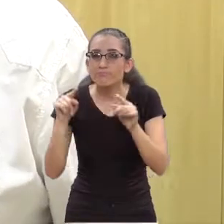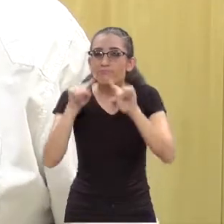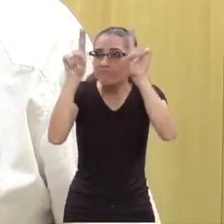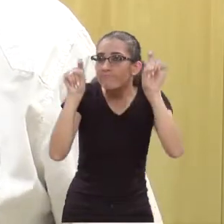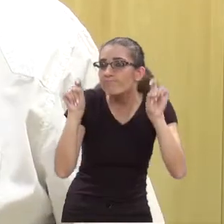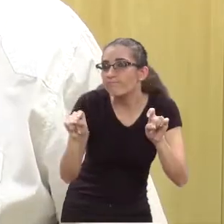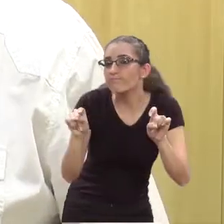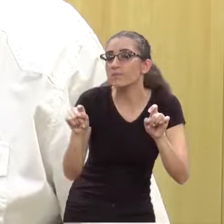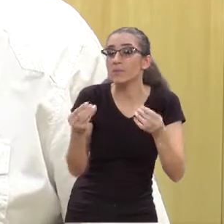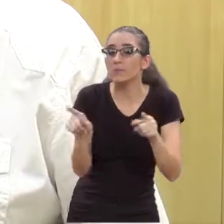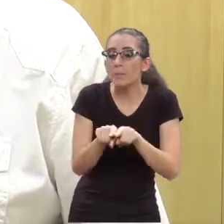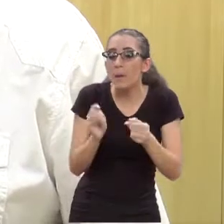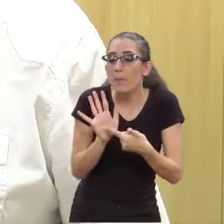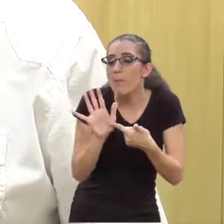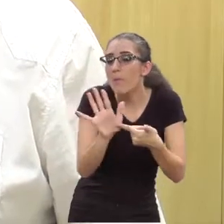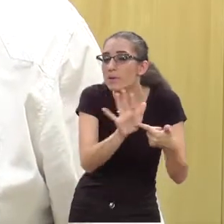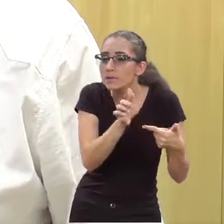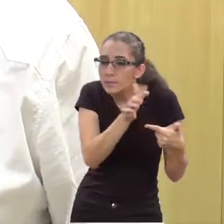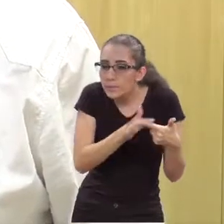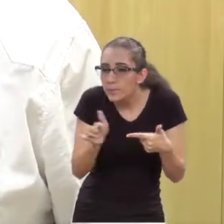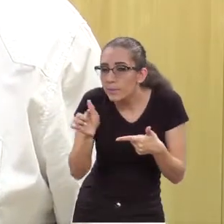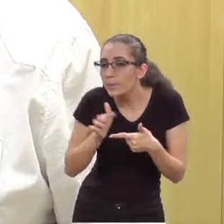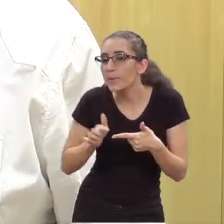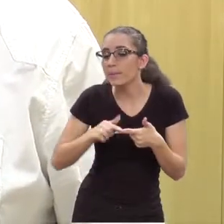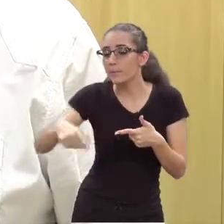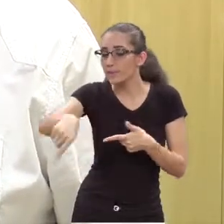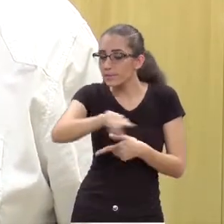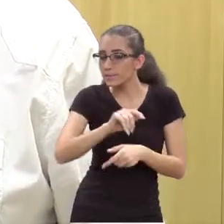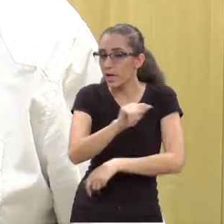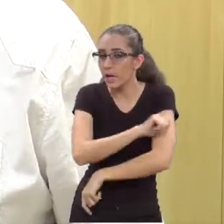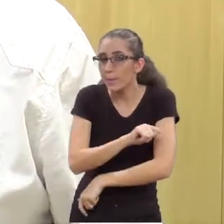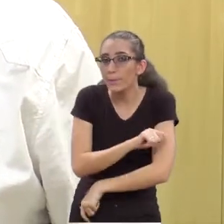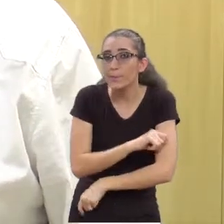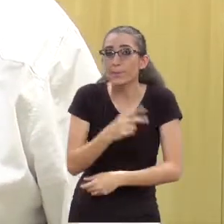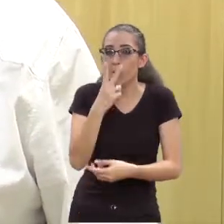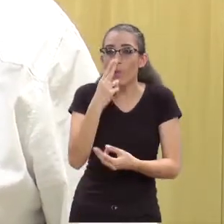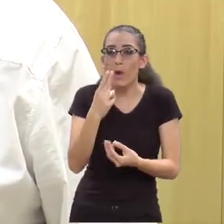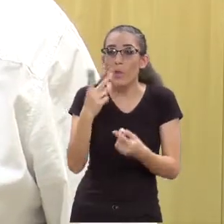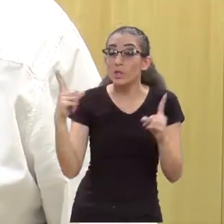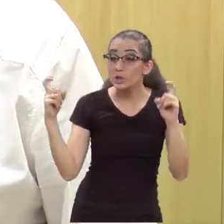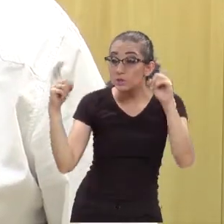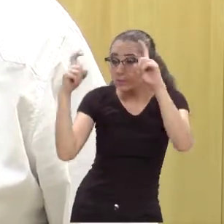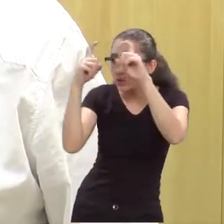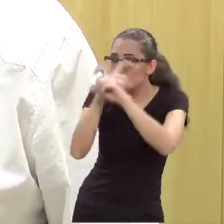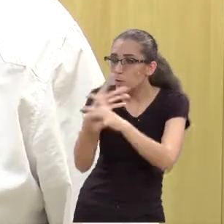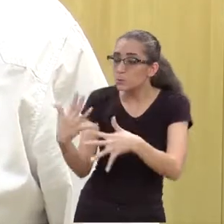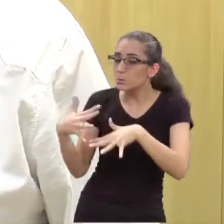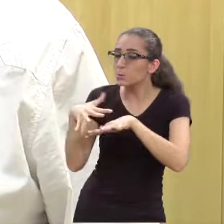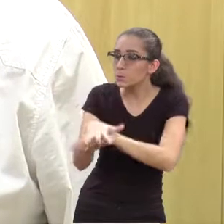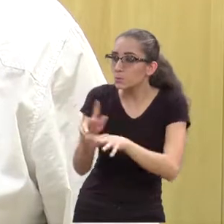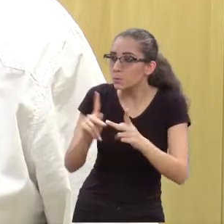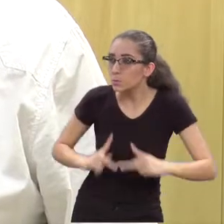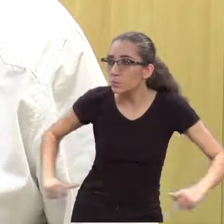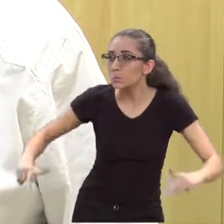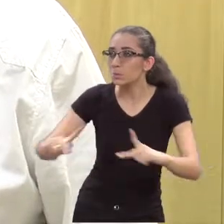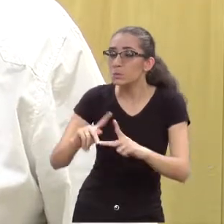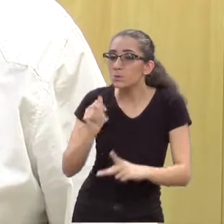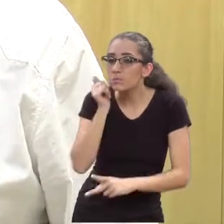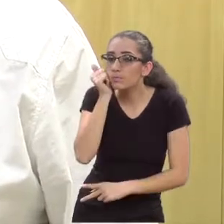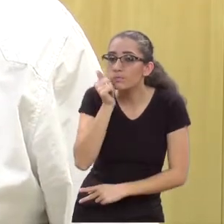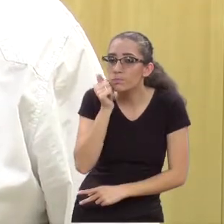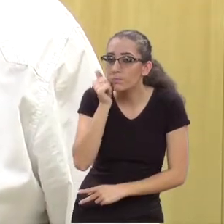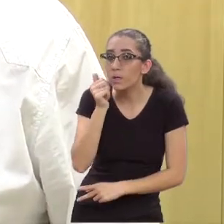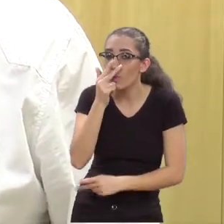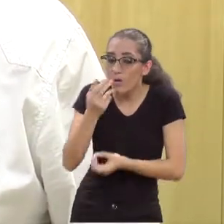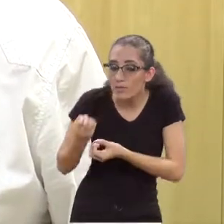levar para a sala de aula problematiza questões que dizem respeito então essa dificuldade da